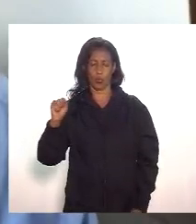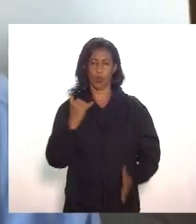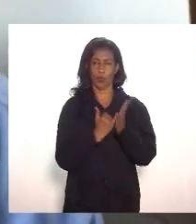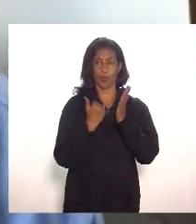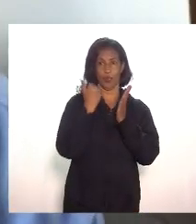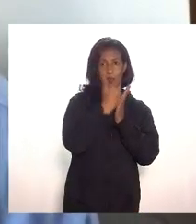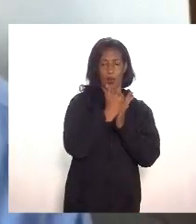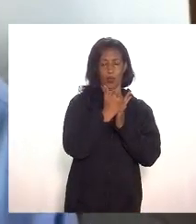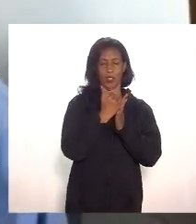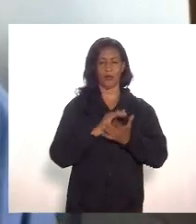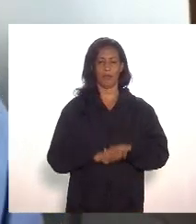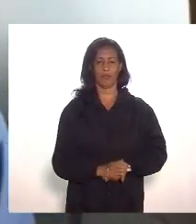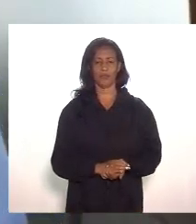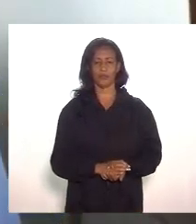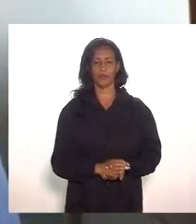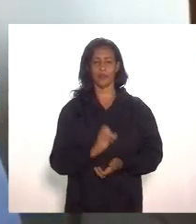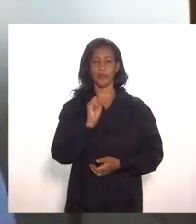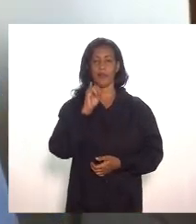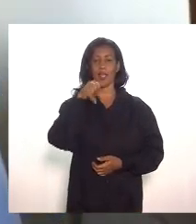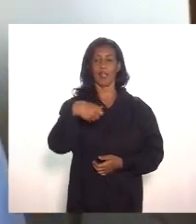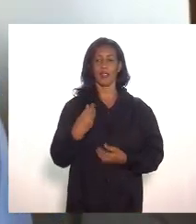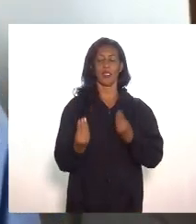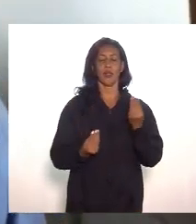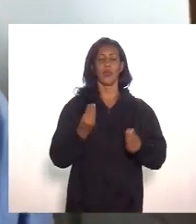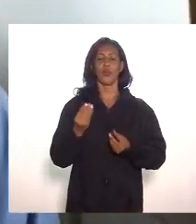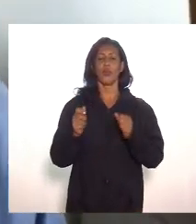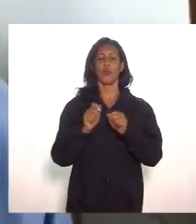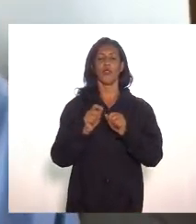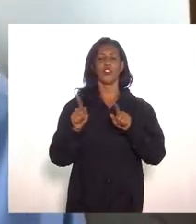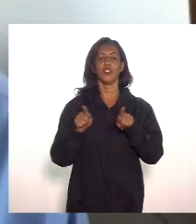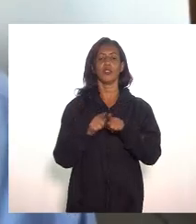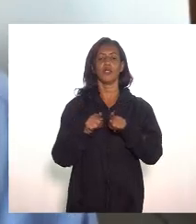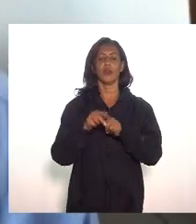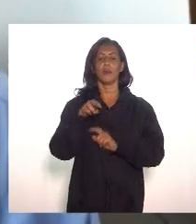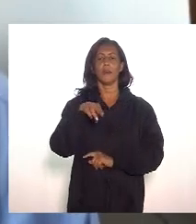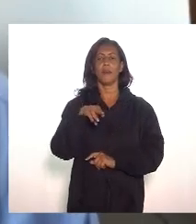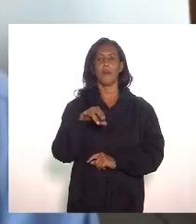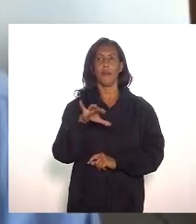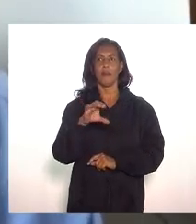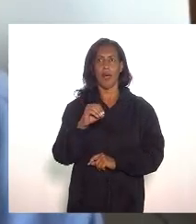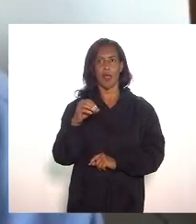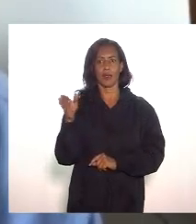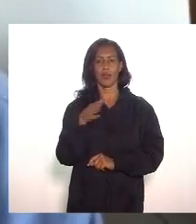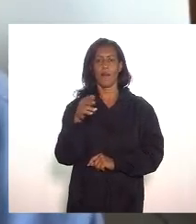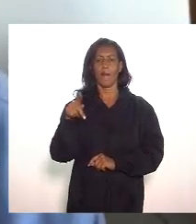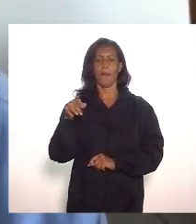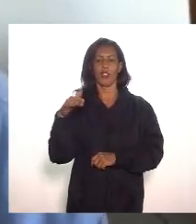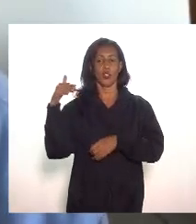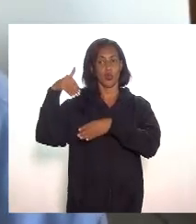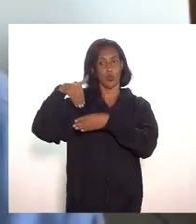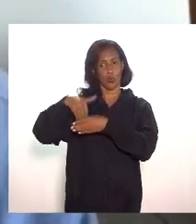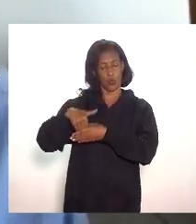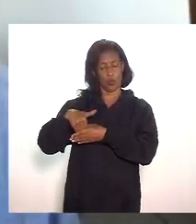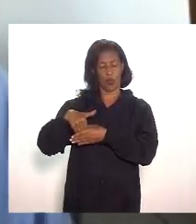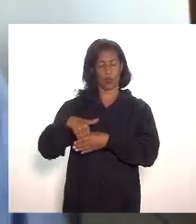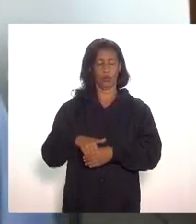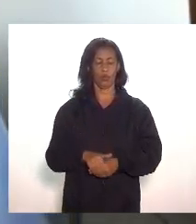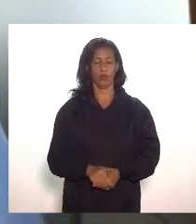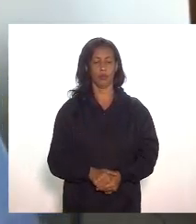de 19, assim como o fez o deputado Márcio Pacheco no seu voto original.